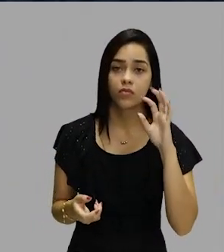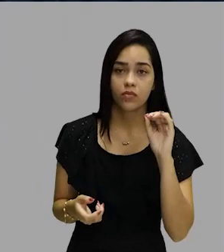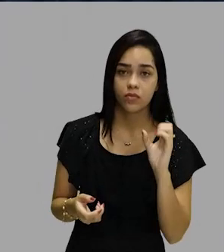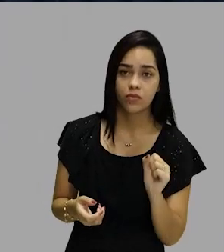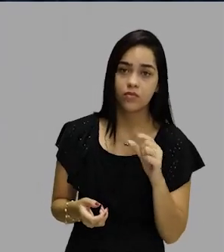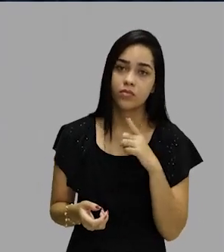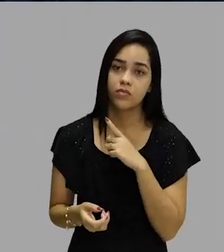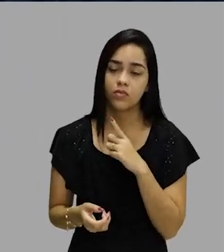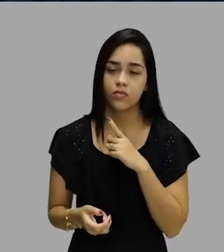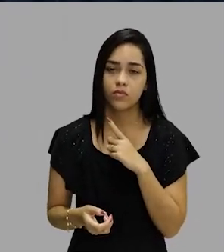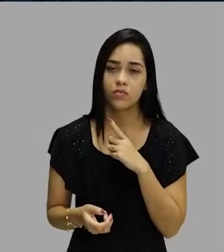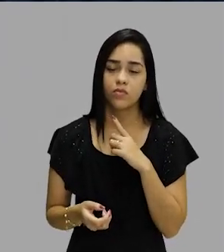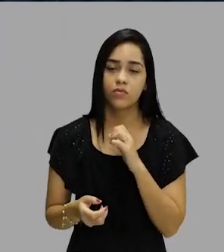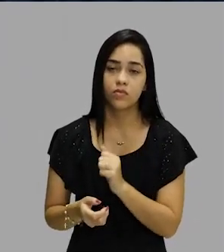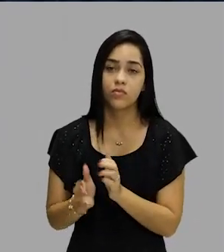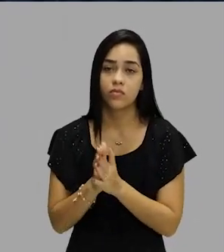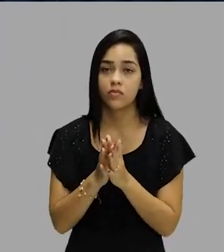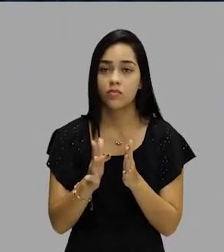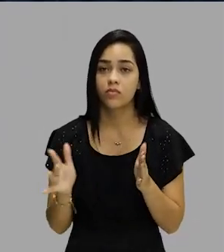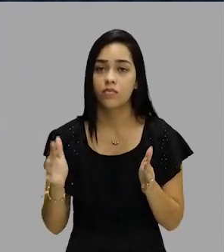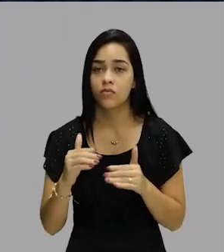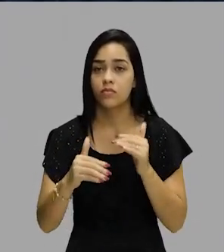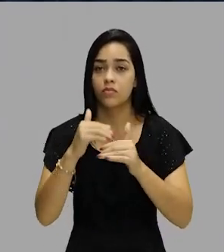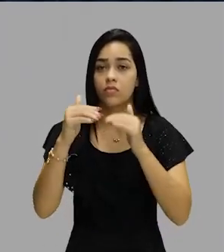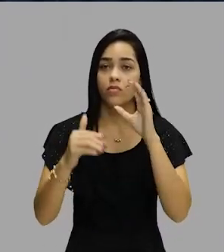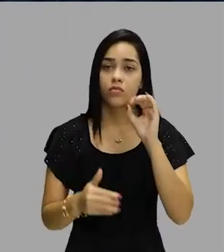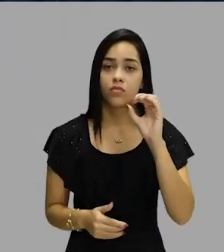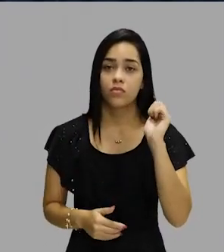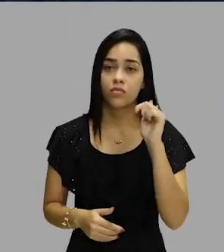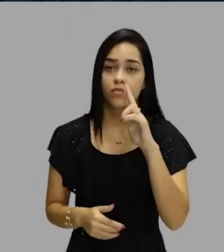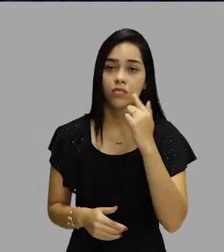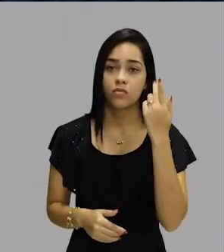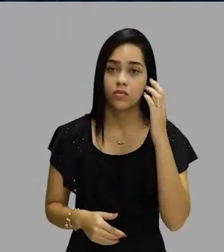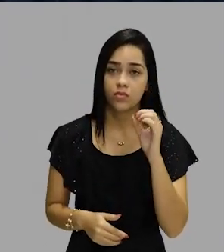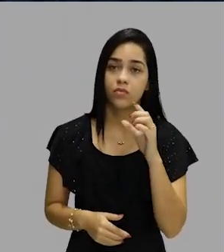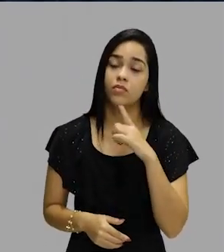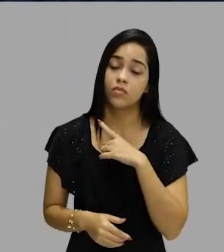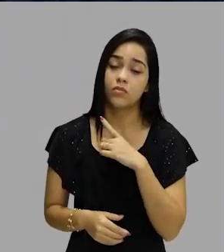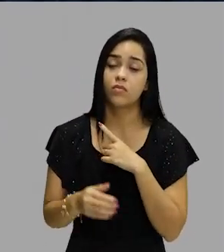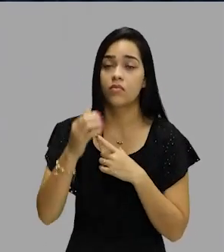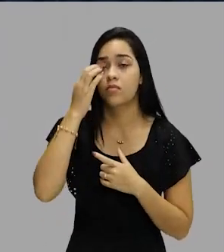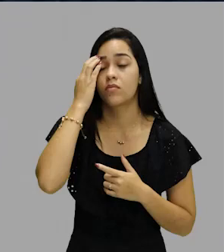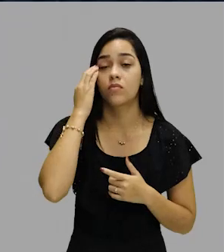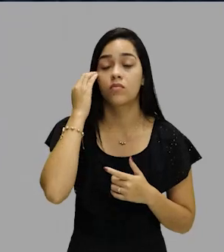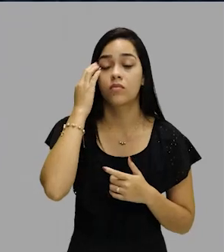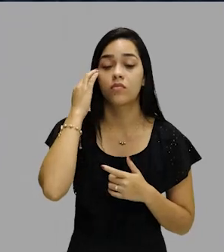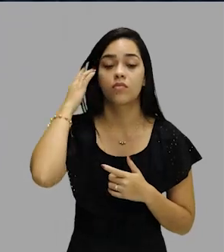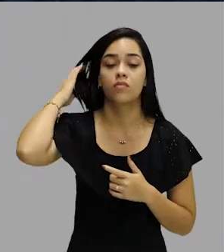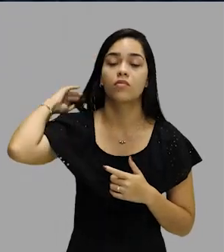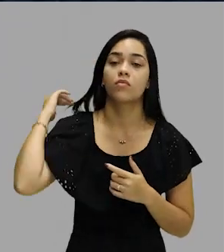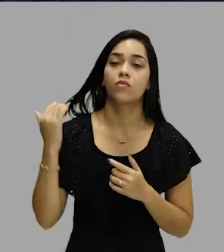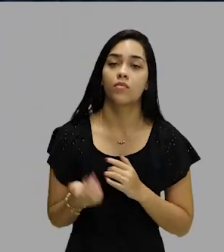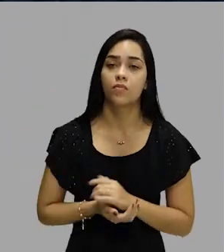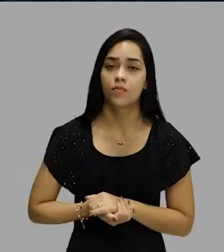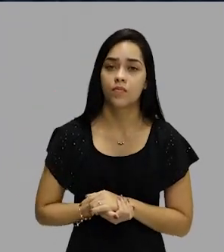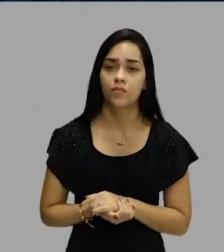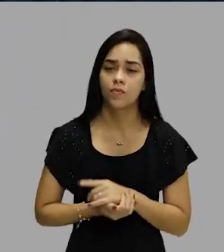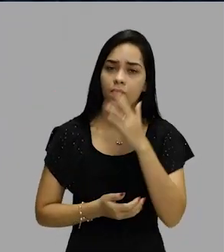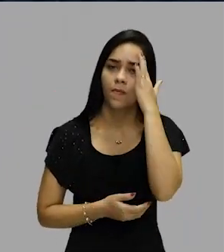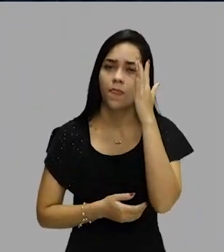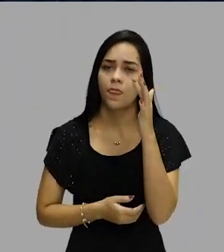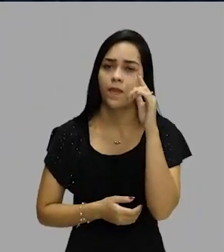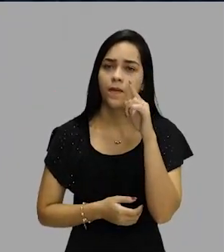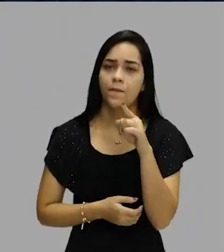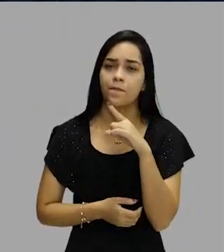que ocorrem durante o processo de coagulação? Esses são os eventos, pessoal. Vamos lá. Imagine que